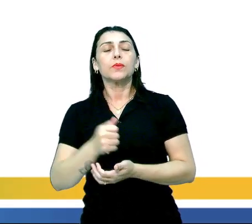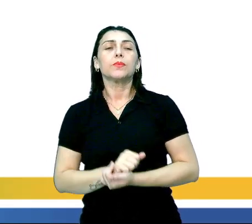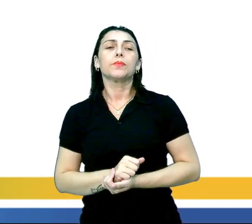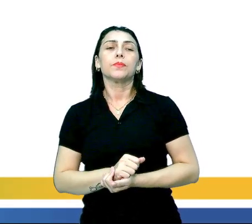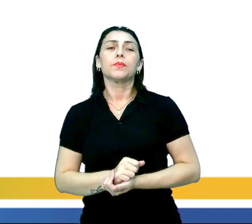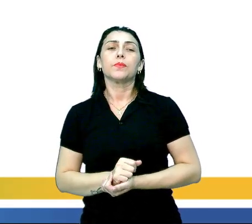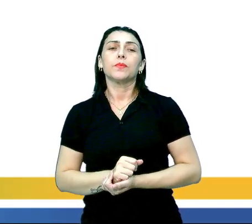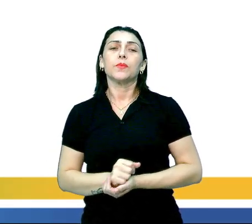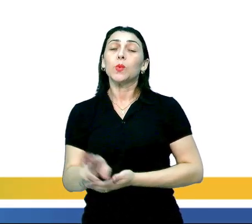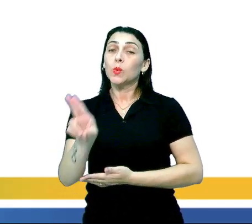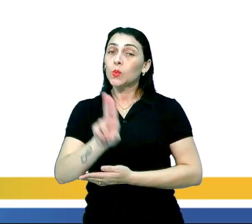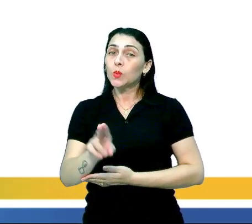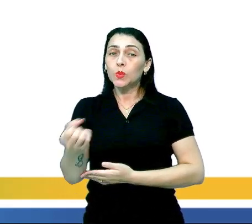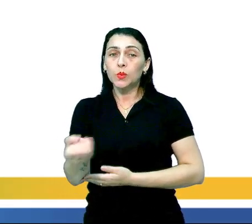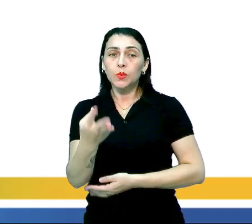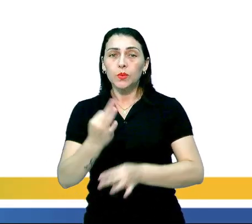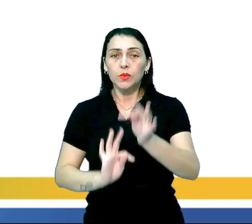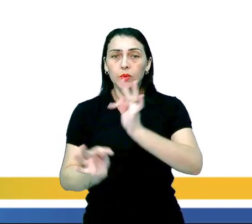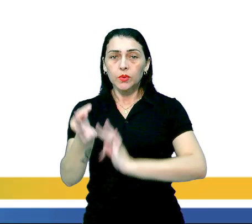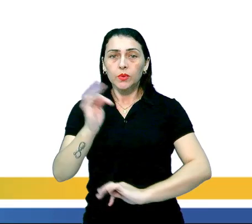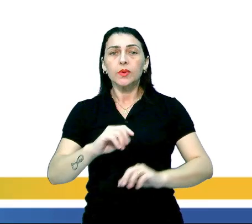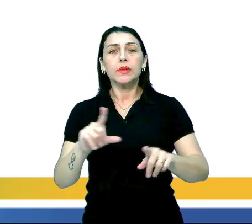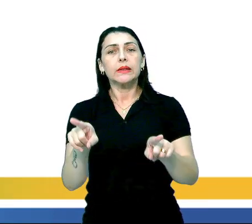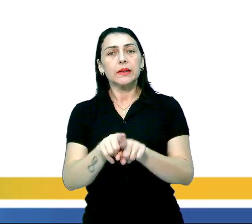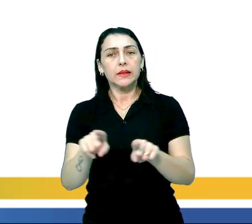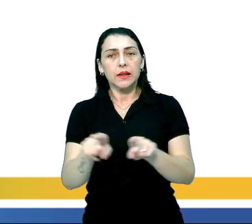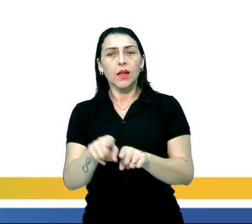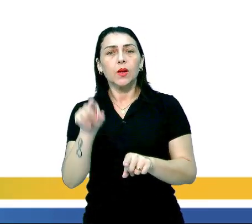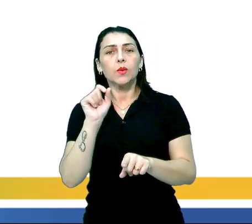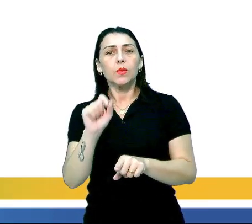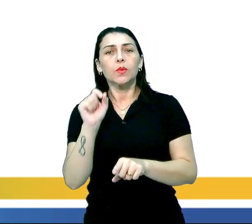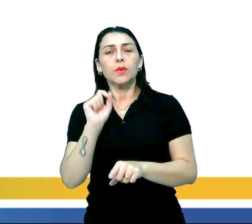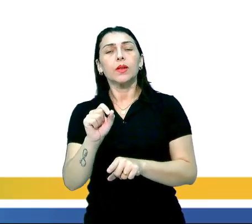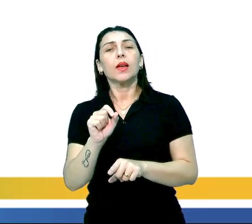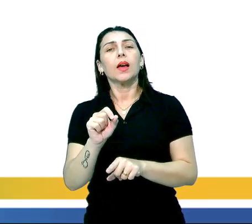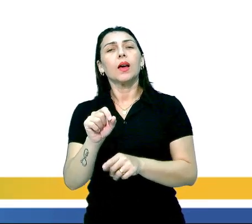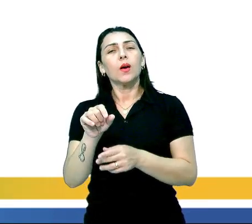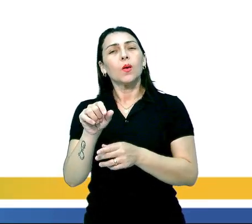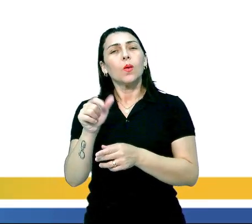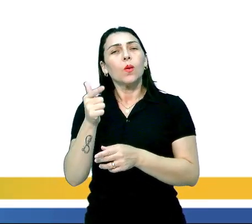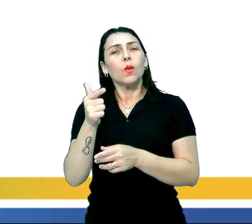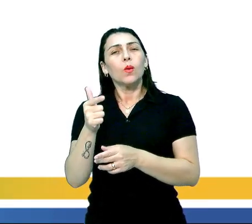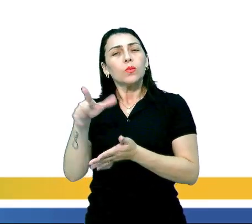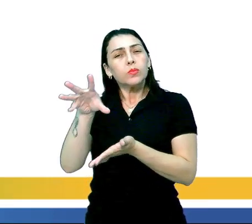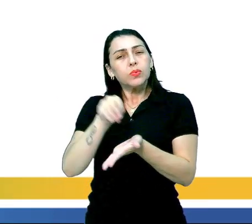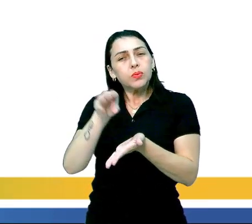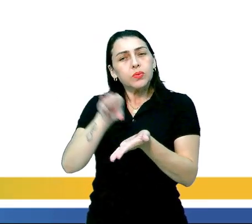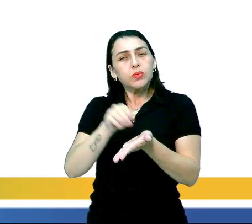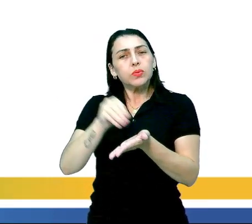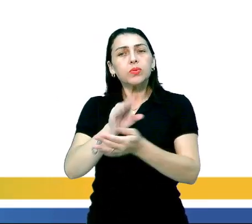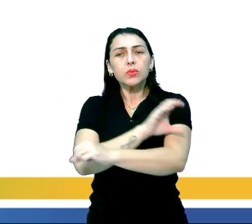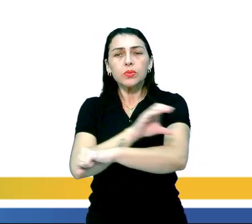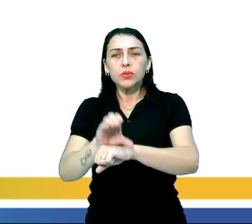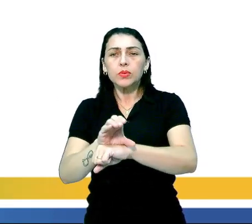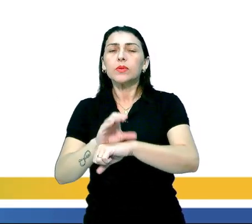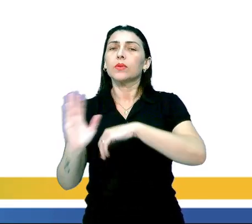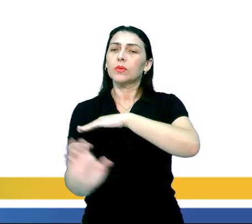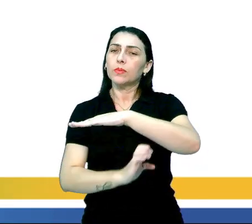2021. O uso de novas tecnologias envolve a assimilação de uma